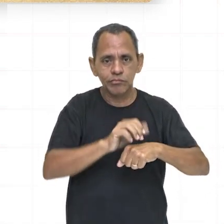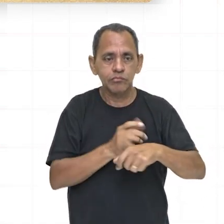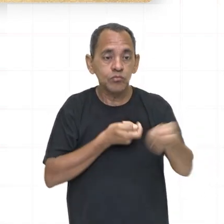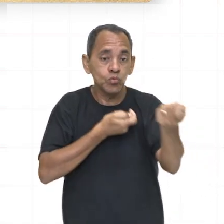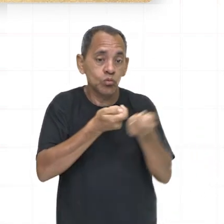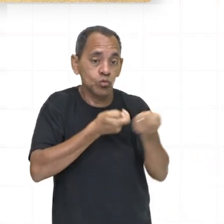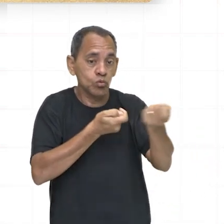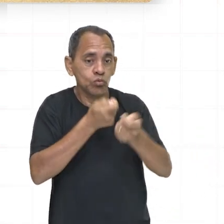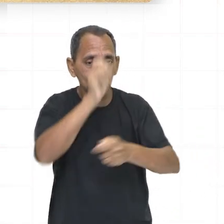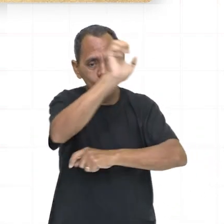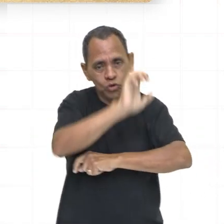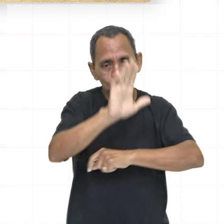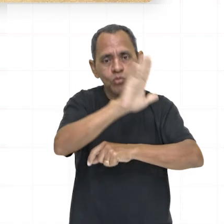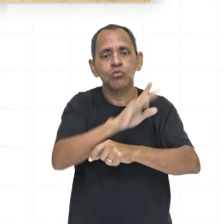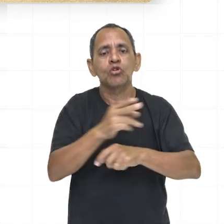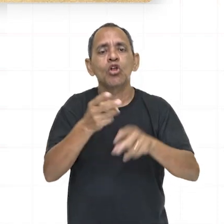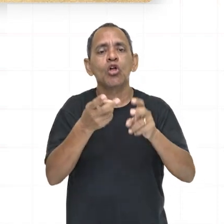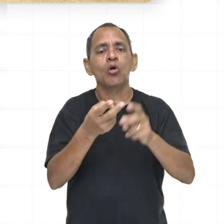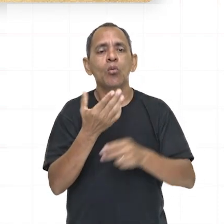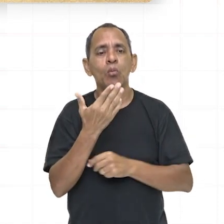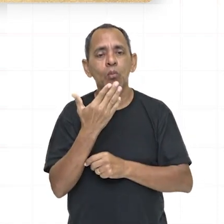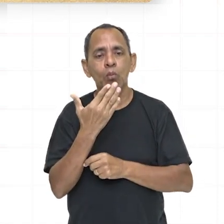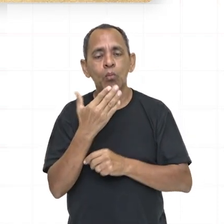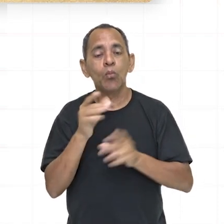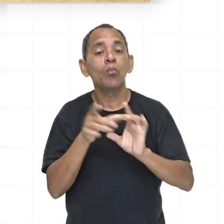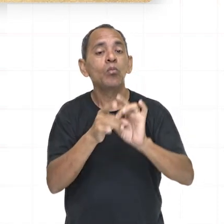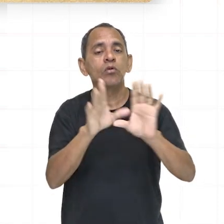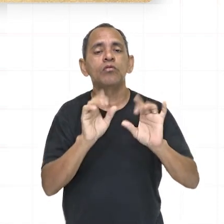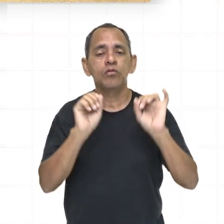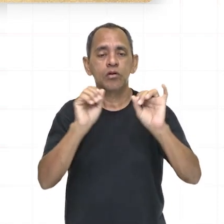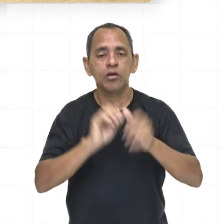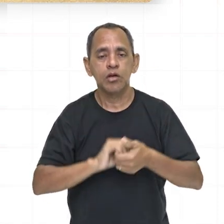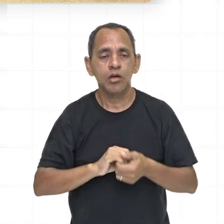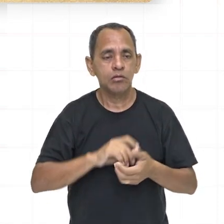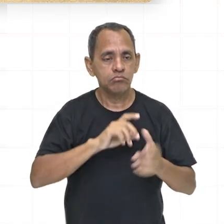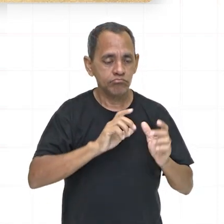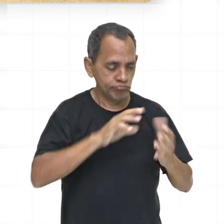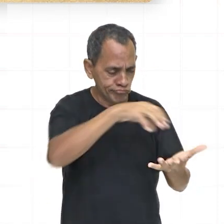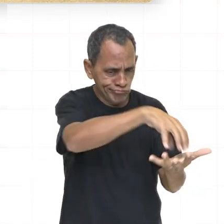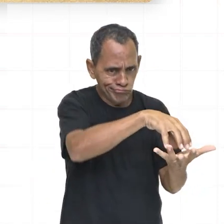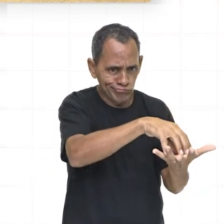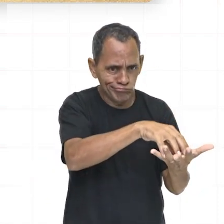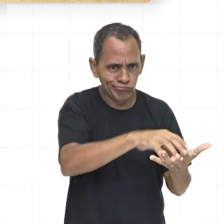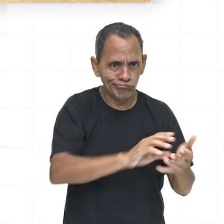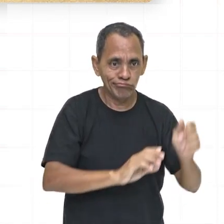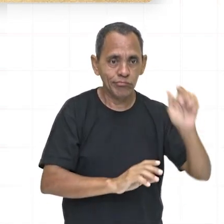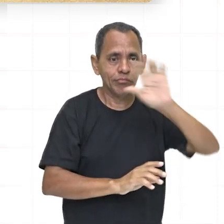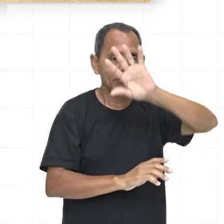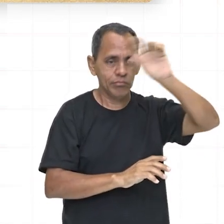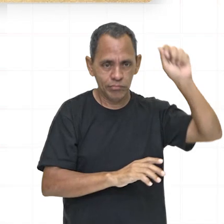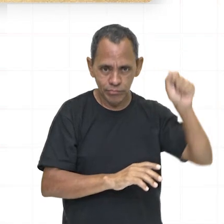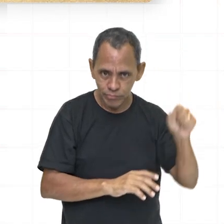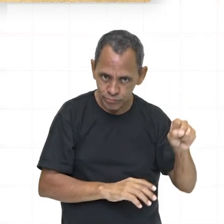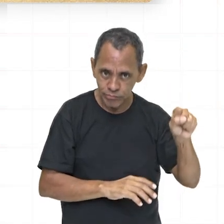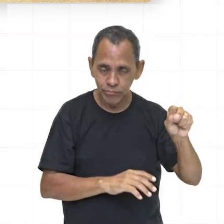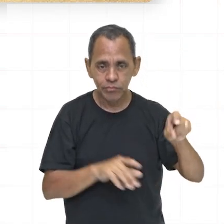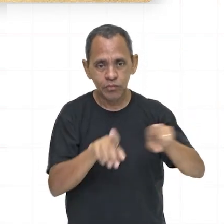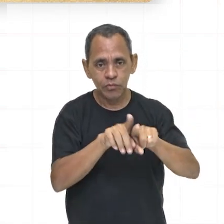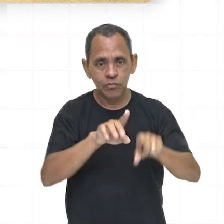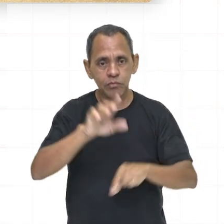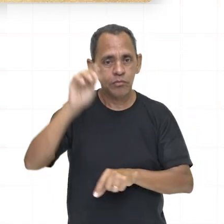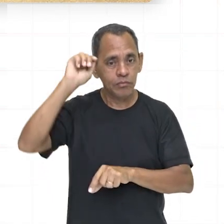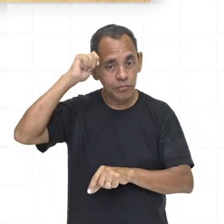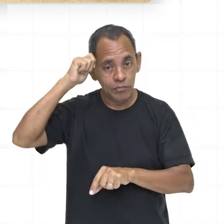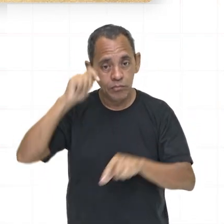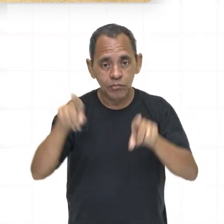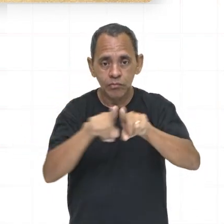maior intercâmbio entre os povos da Ásia e da África. Porém, o conhecimento sobre os orientais foi construído